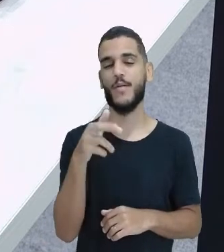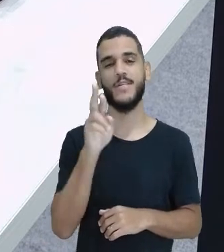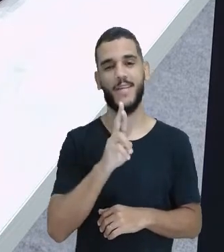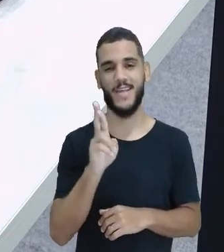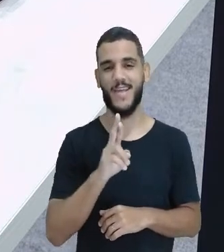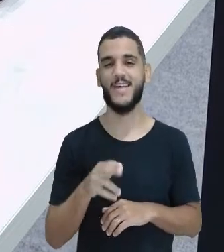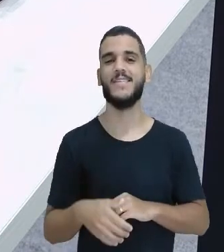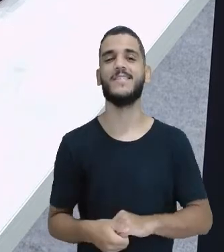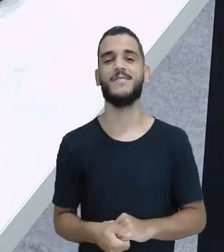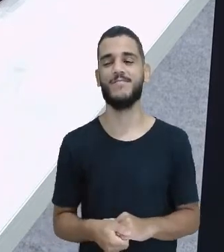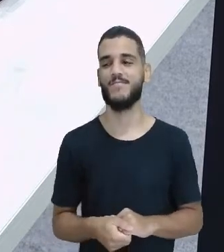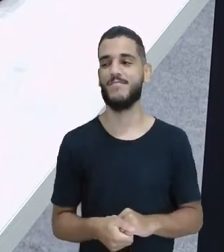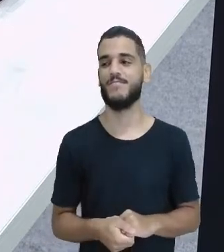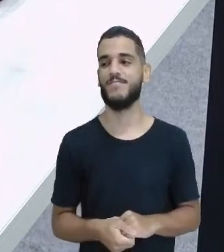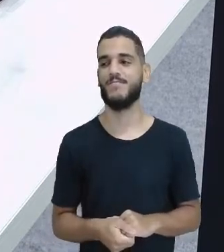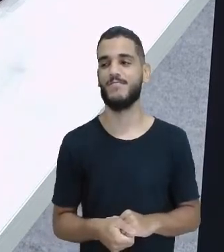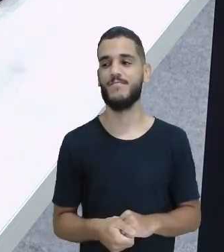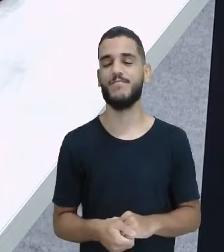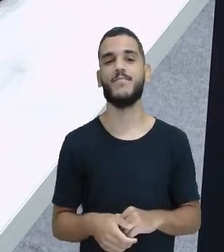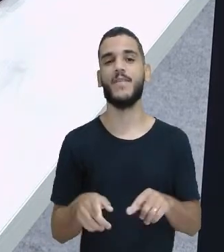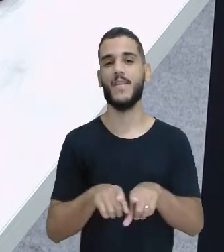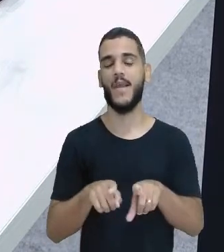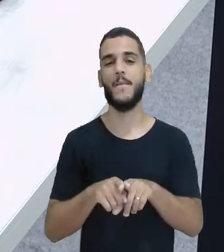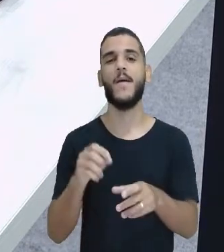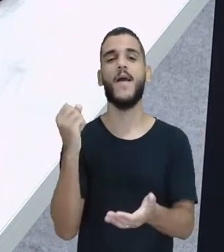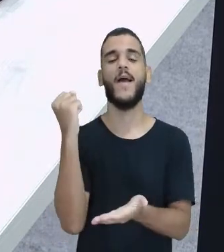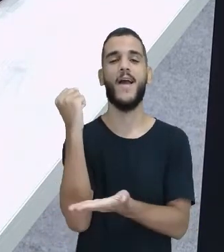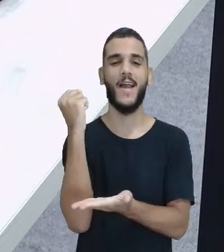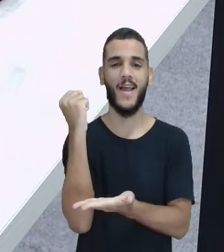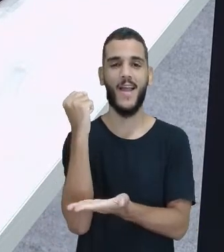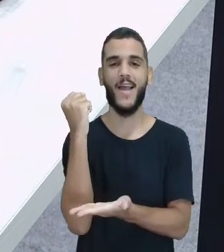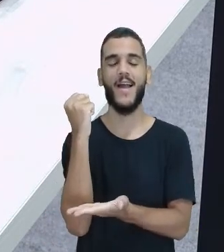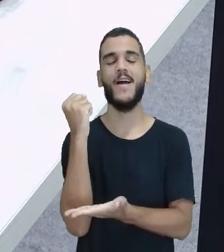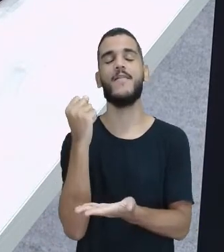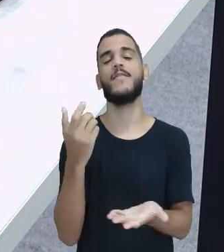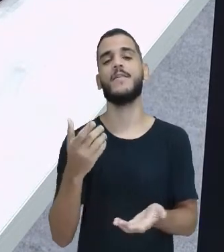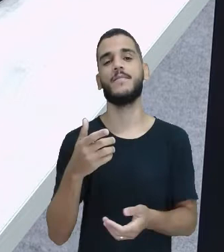12 reais. Uma garrafa de leite por